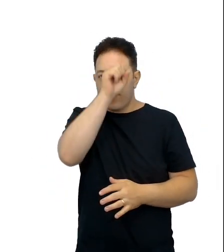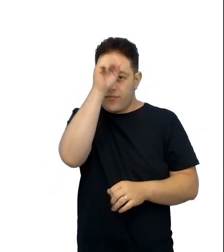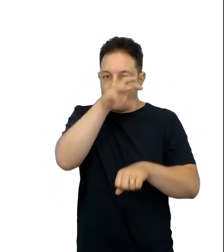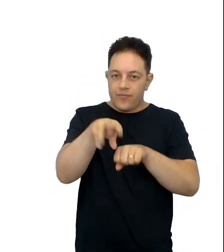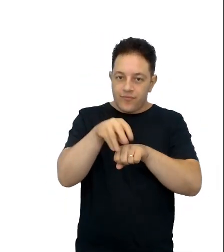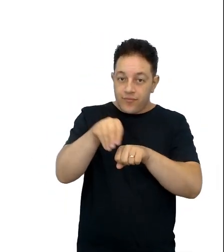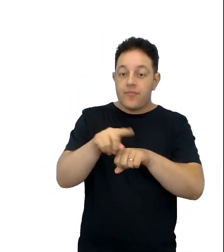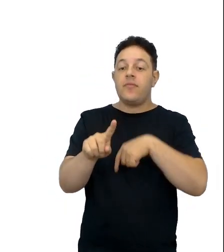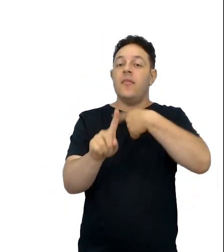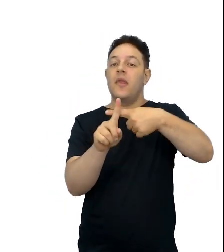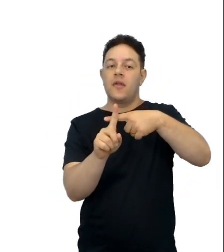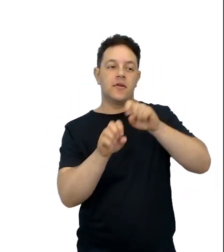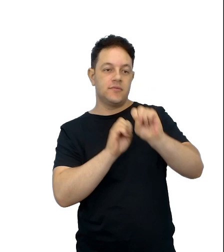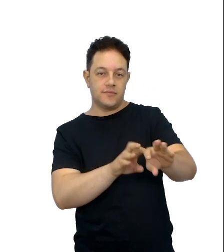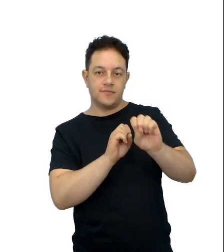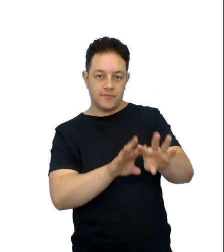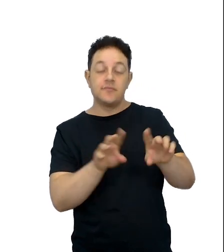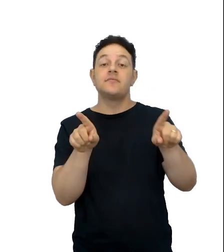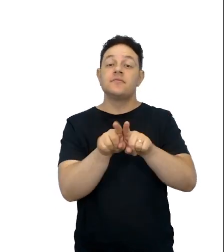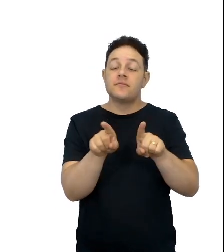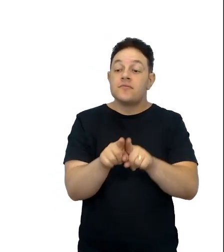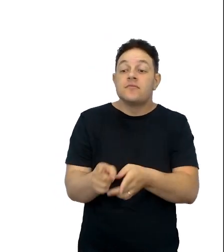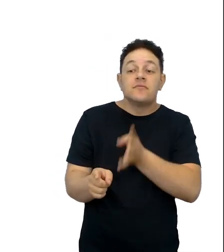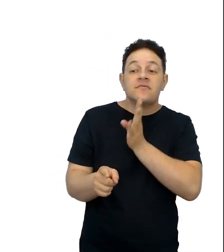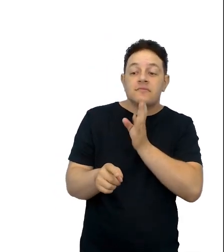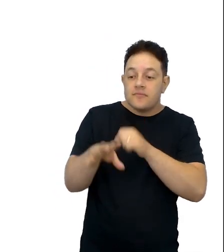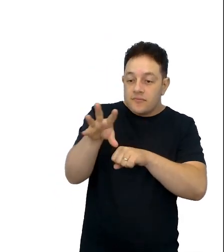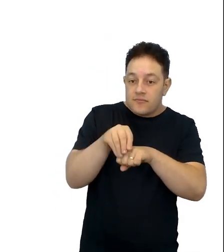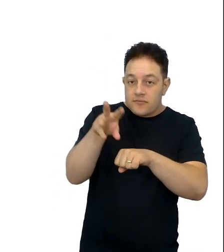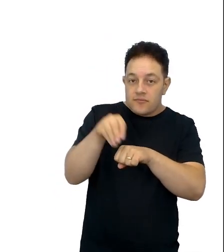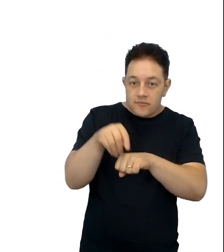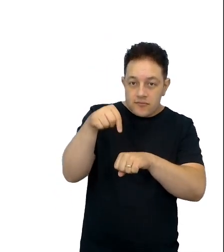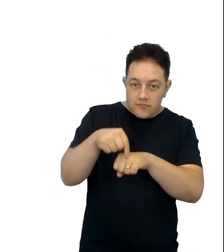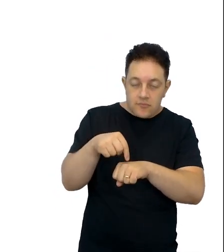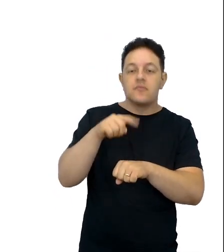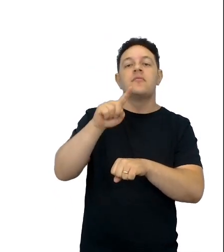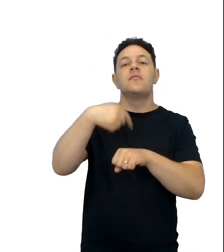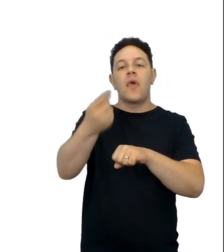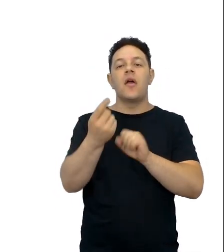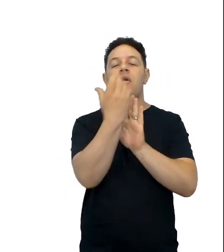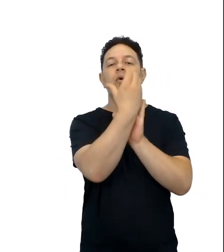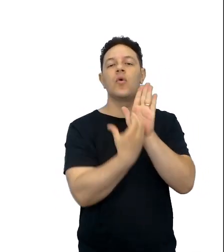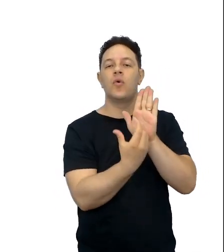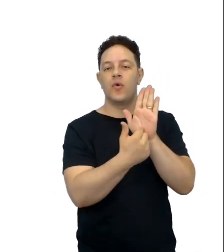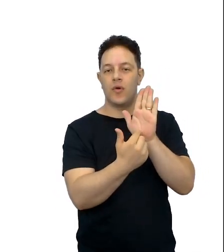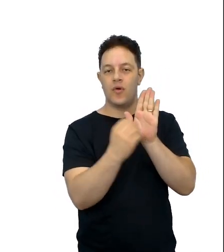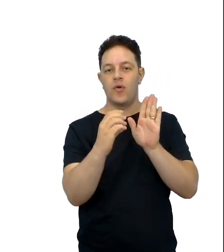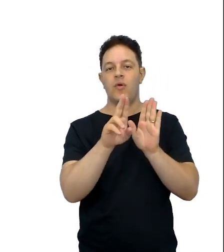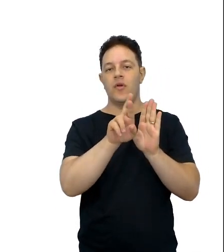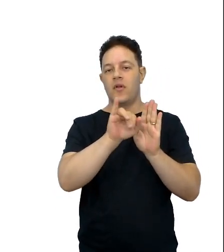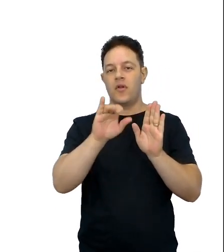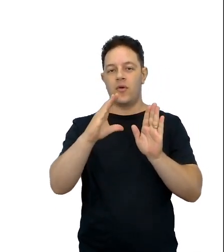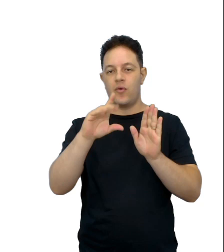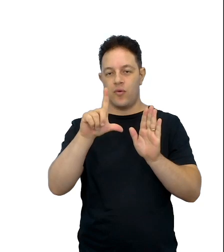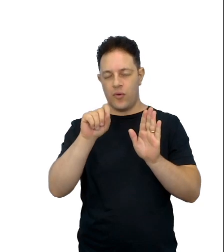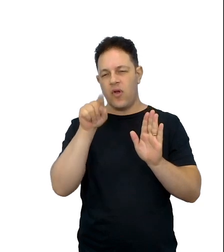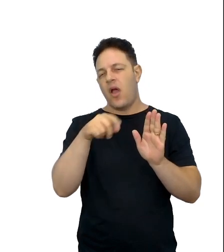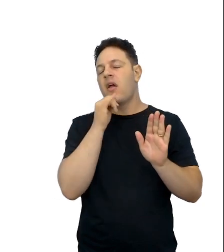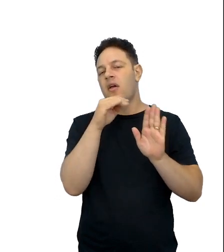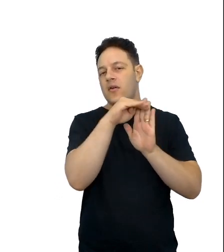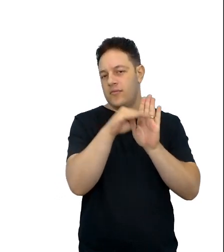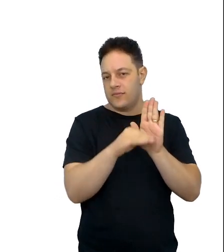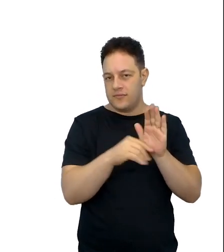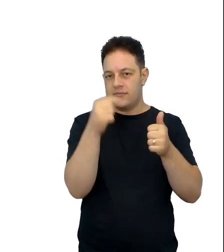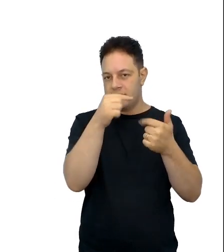do ensino, e ela fala também do conhecimento do currículo. Então, no decorrer desse